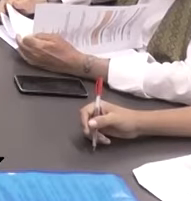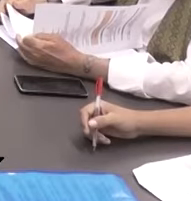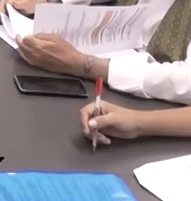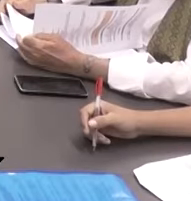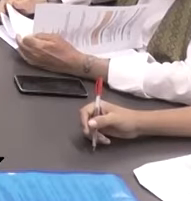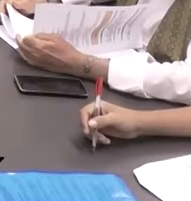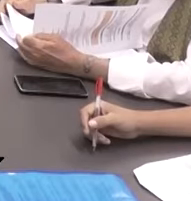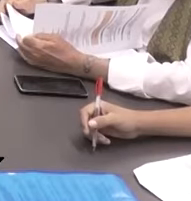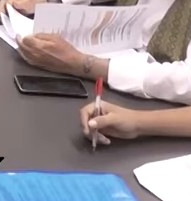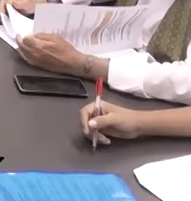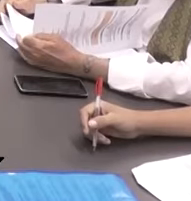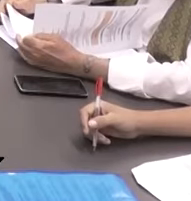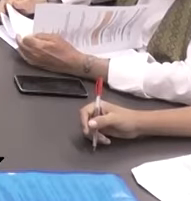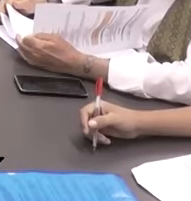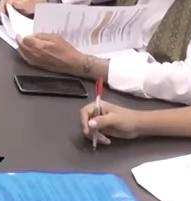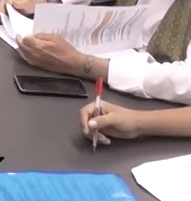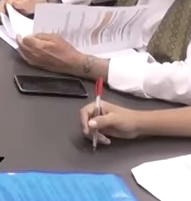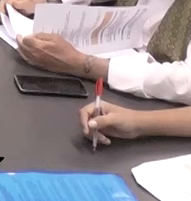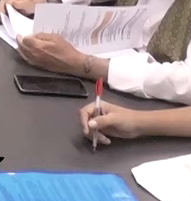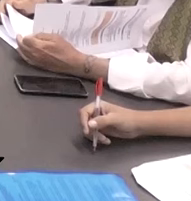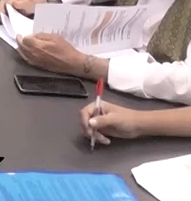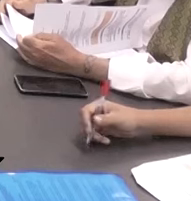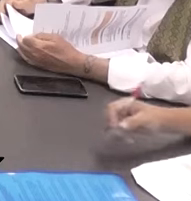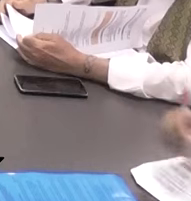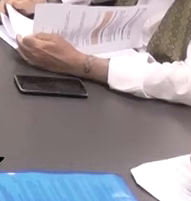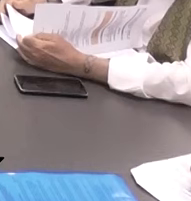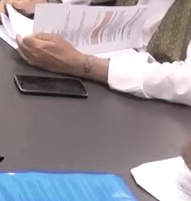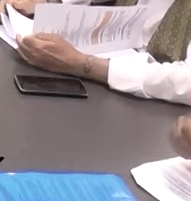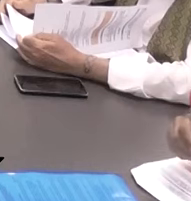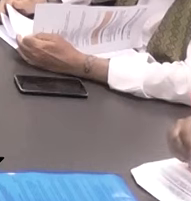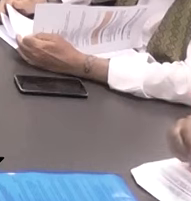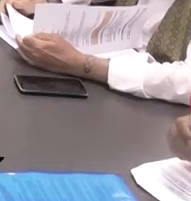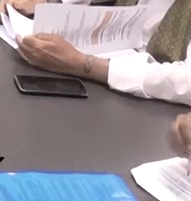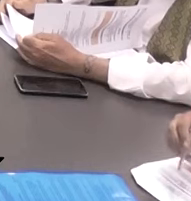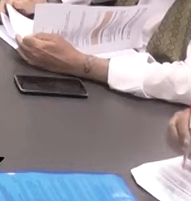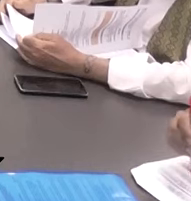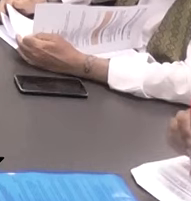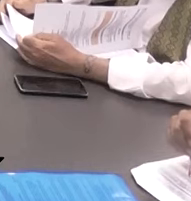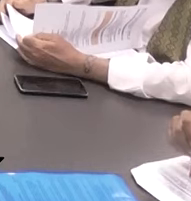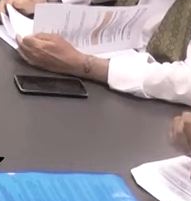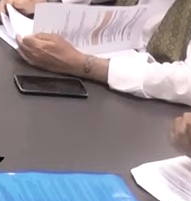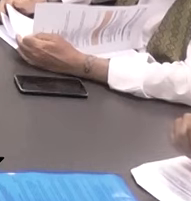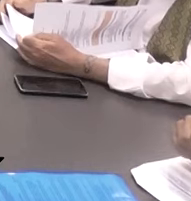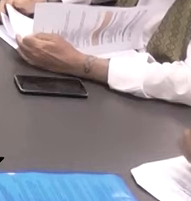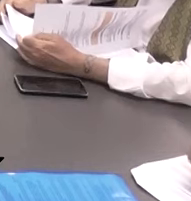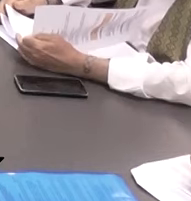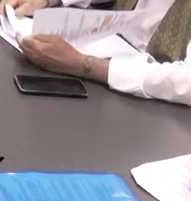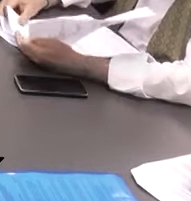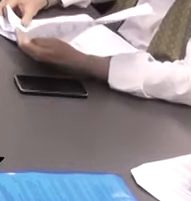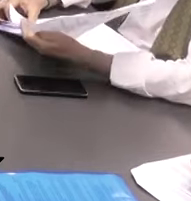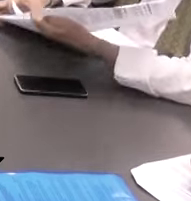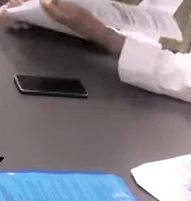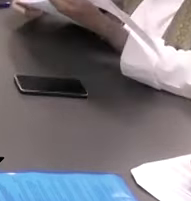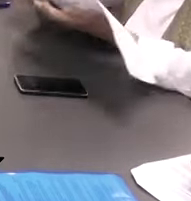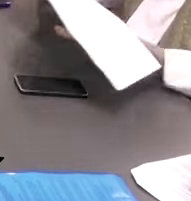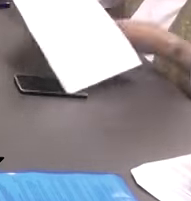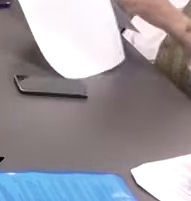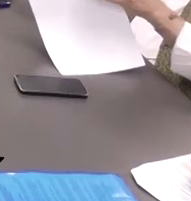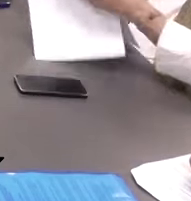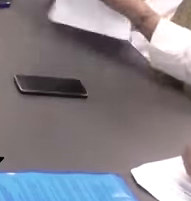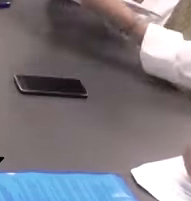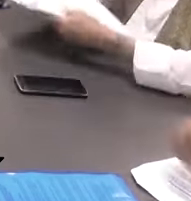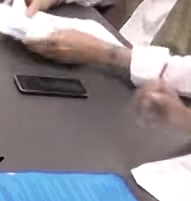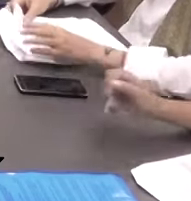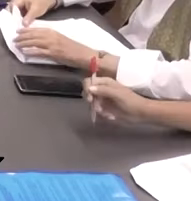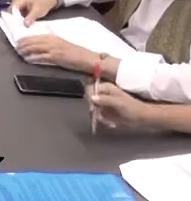Encerrada a discussão, não havendo quem queira discutir, em votação pela inconstitucionalidade do 31 ao 33 da pauta, os senhores que aprovam, permaneçam como